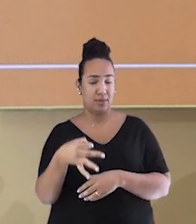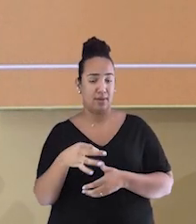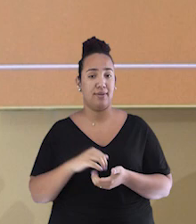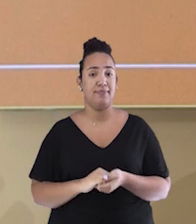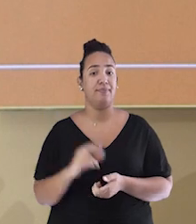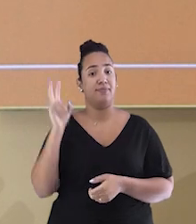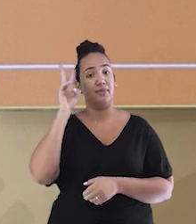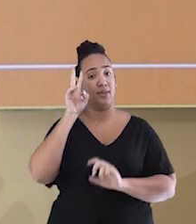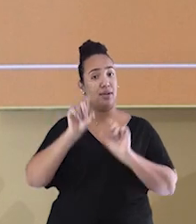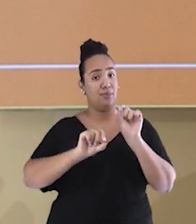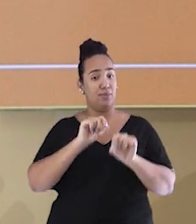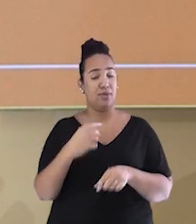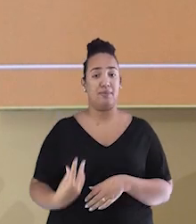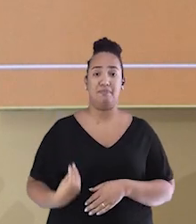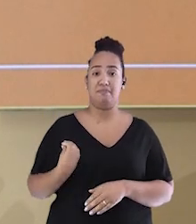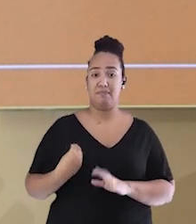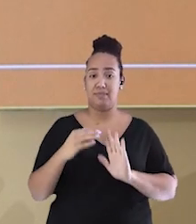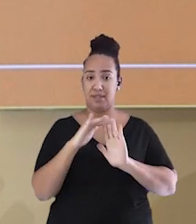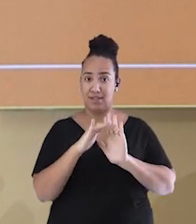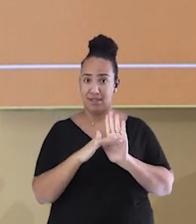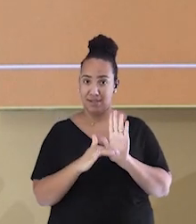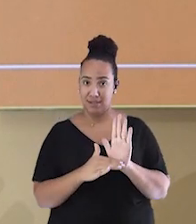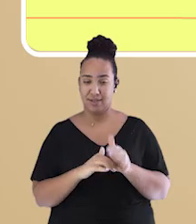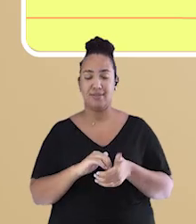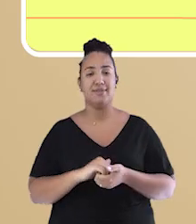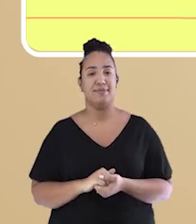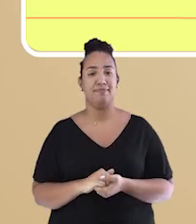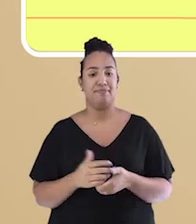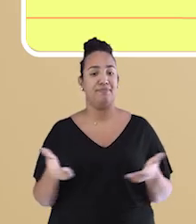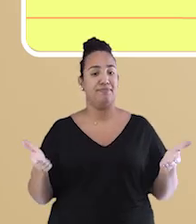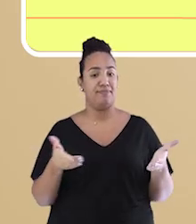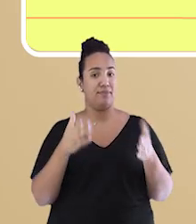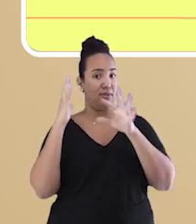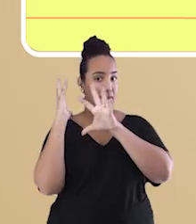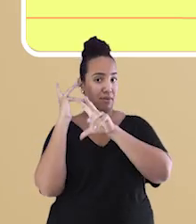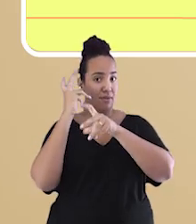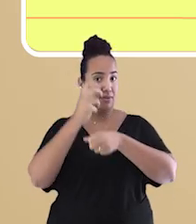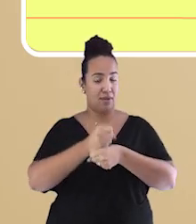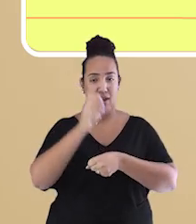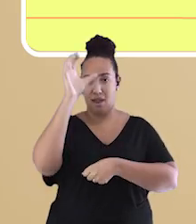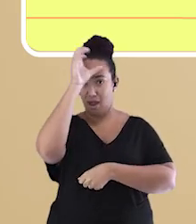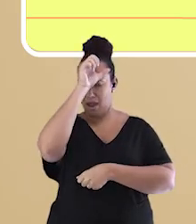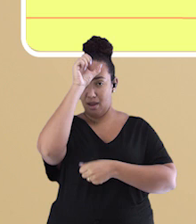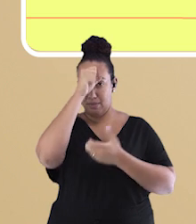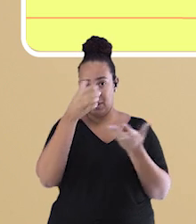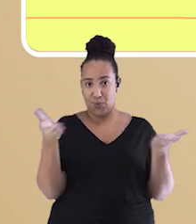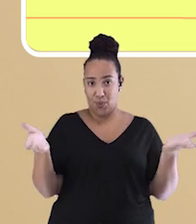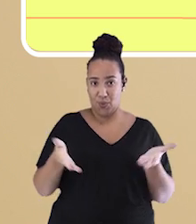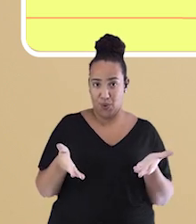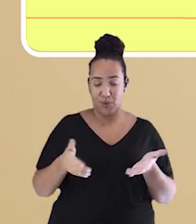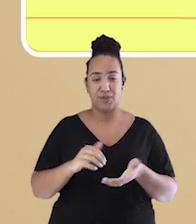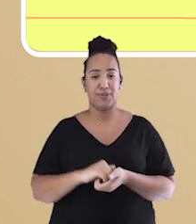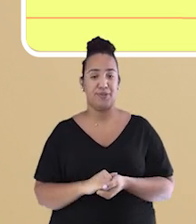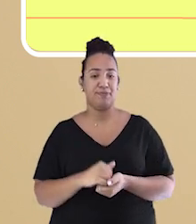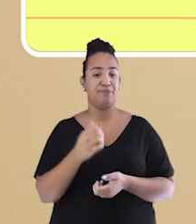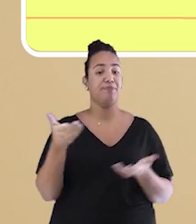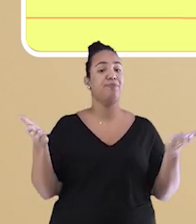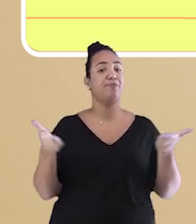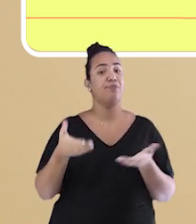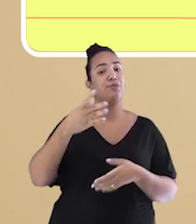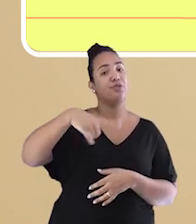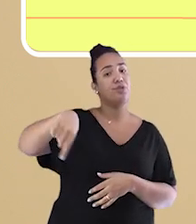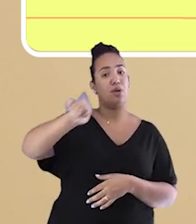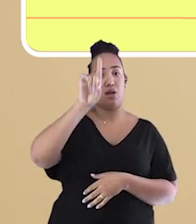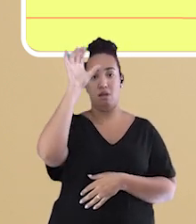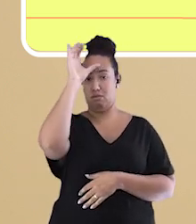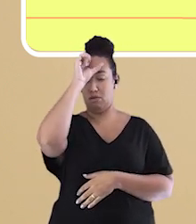esquece de registrar sua presença na aula, tá bom? Vamos revisar o que aprendemos na aula de hoje? Aprendemos